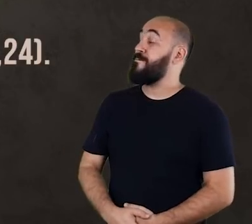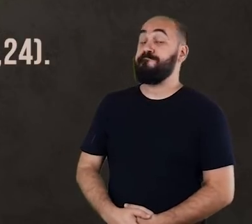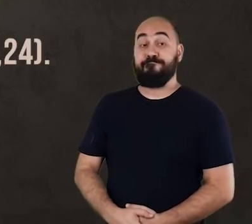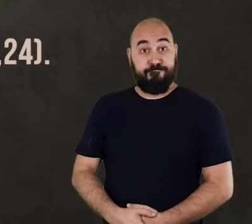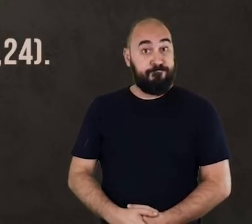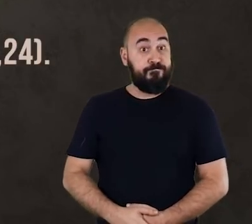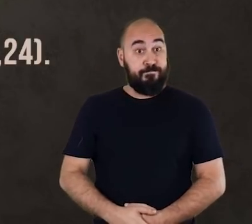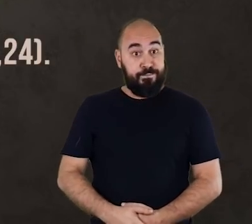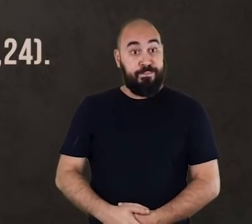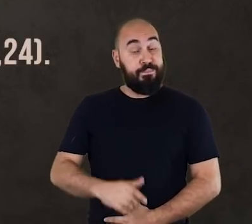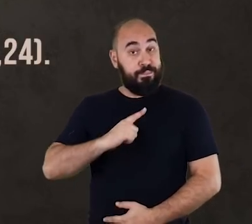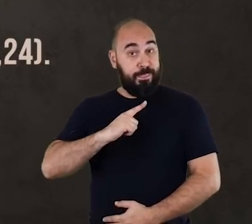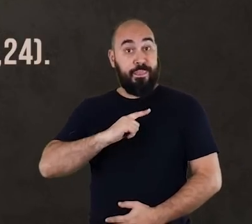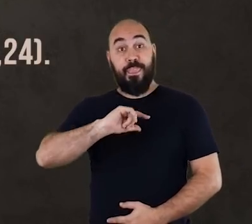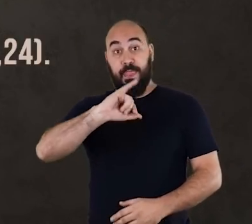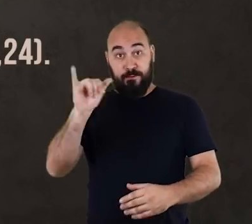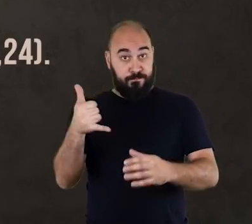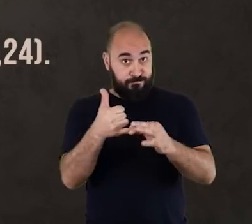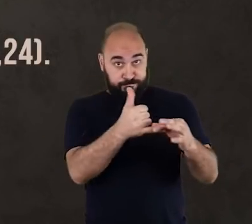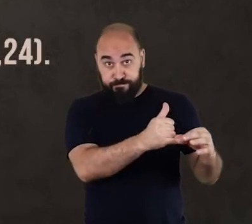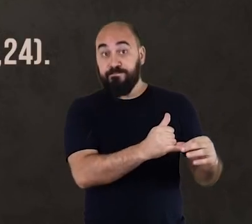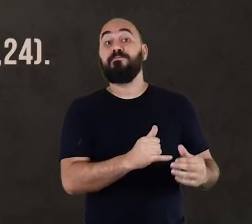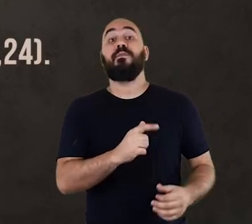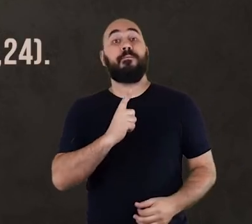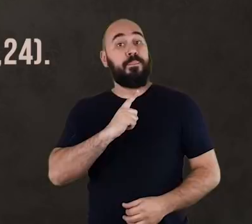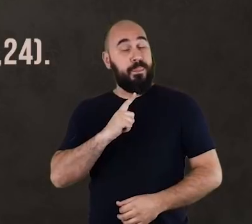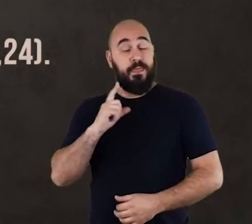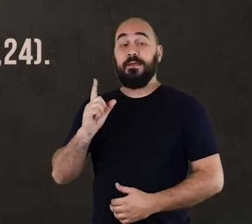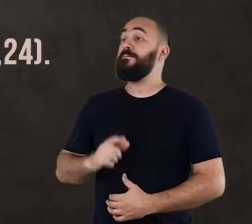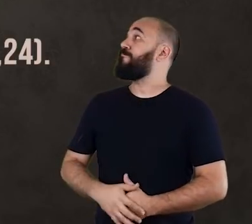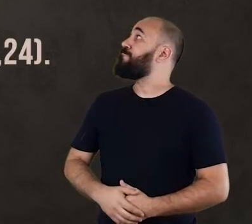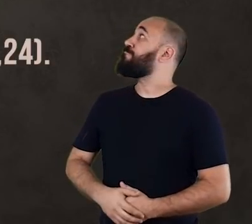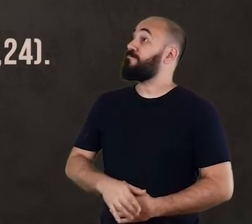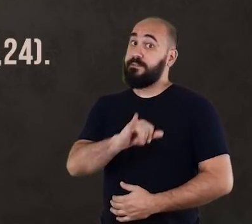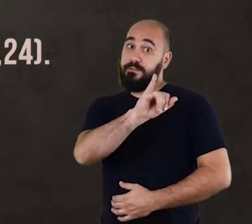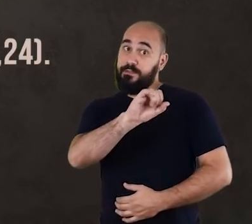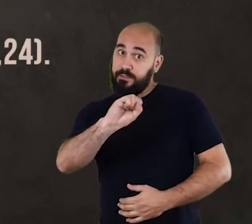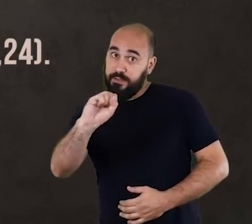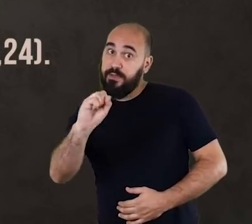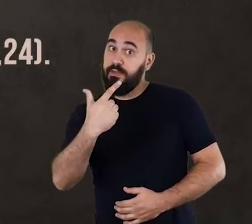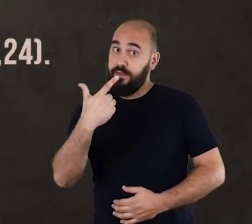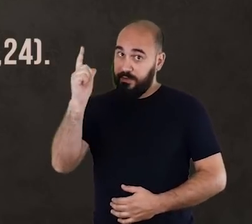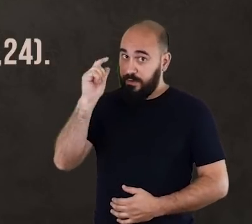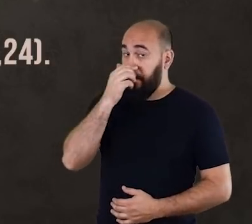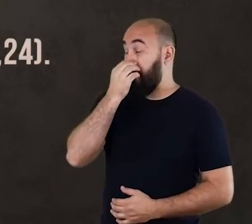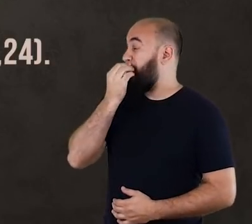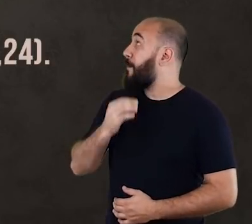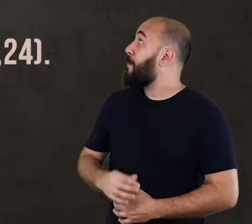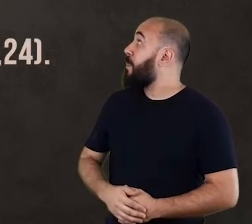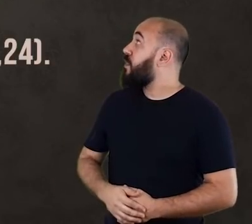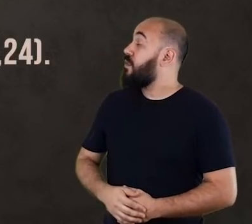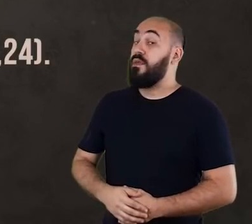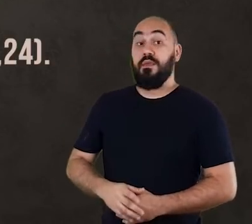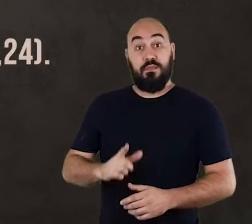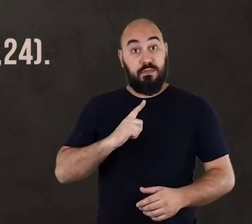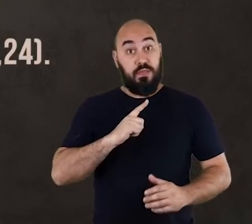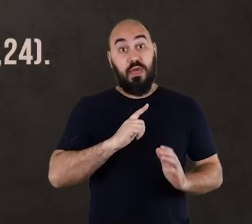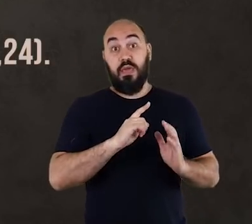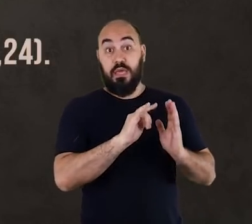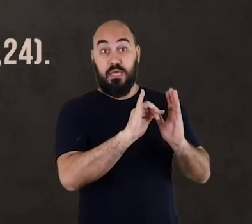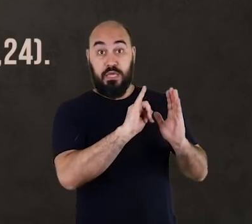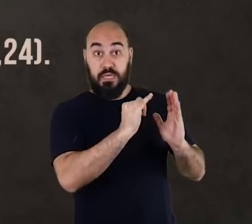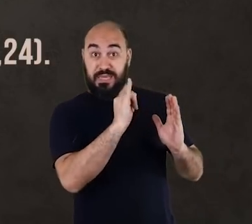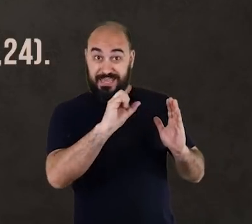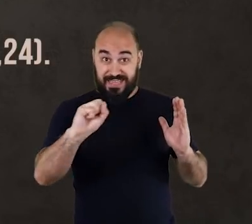e Oronaim, que aparecem em Isaías capítulo 15, e Beit Diblataim, e também Keriot, que você